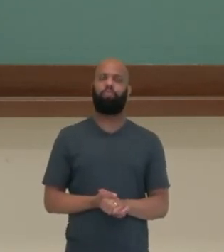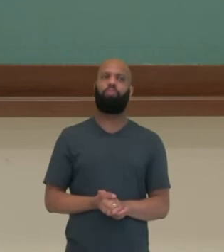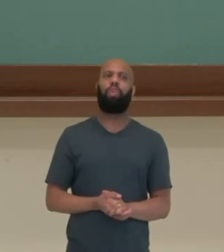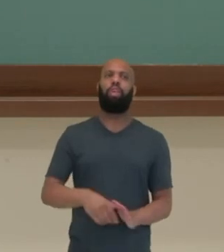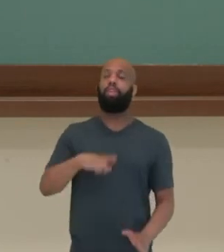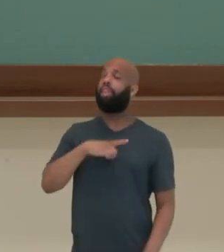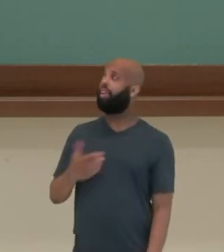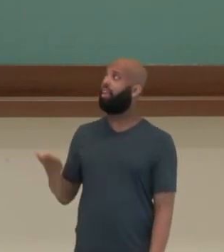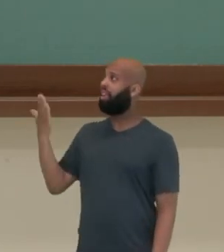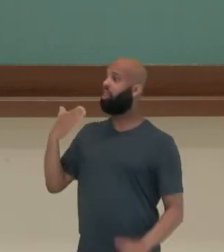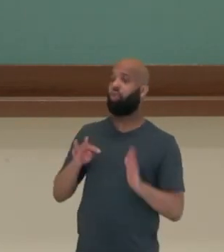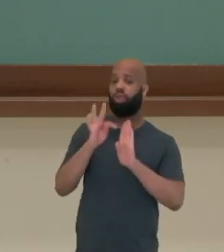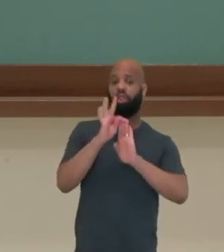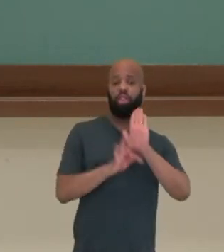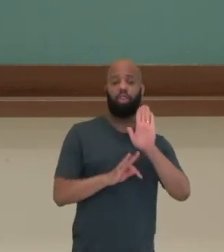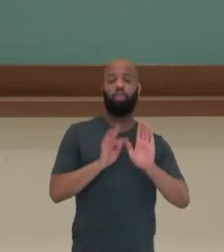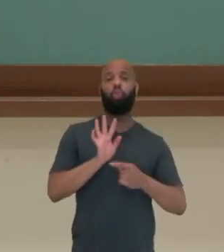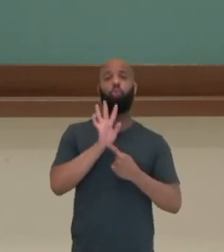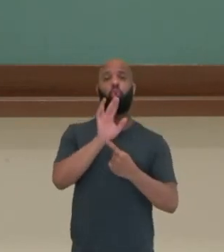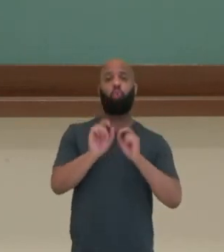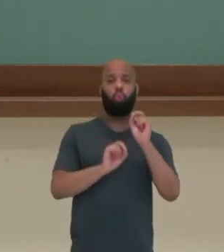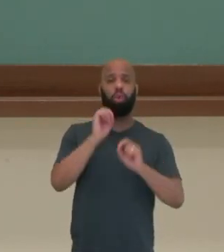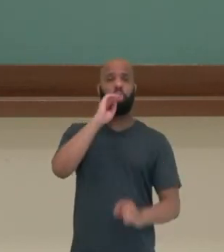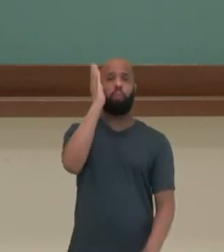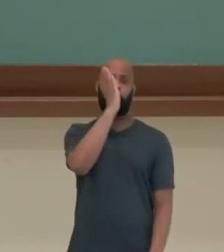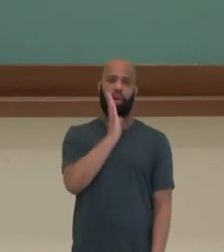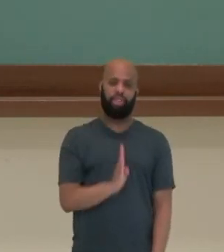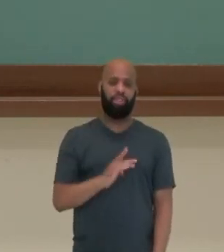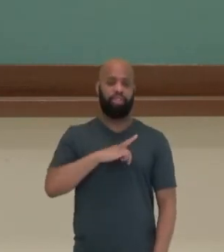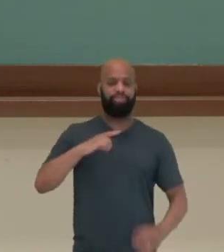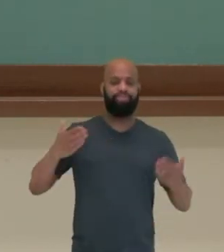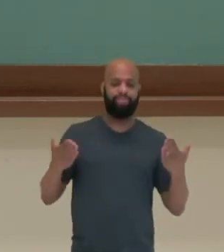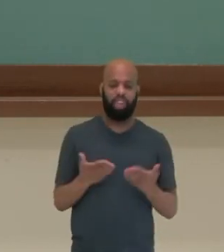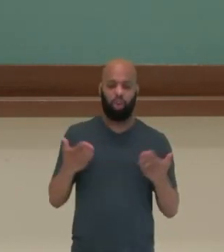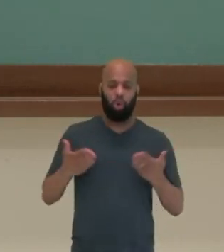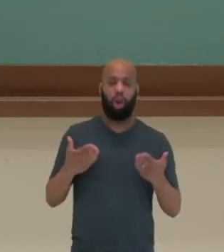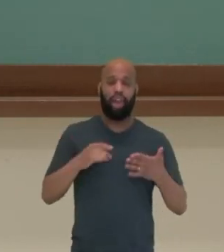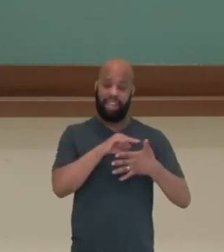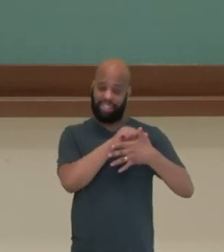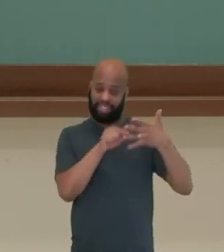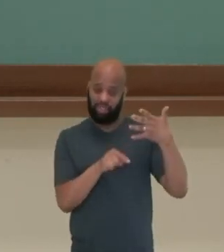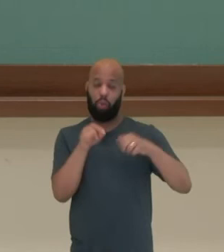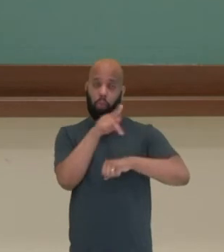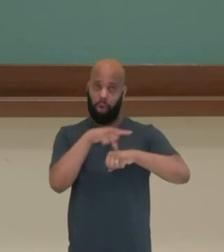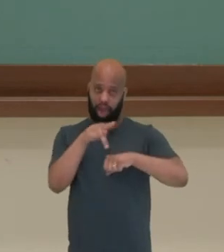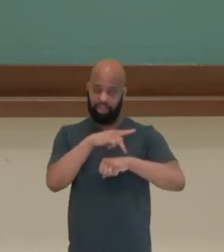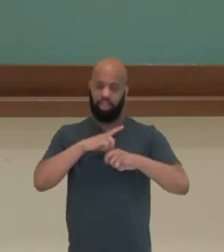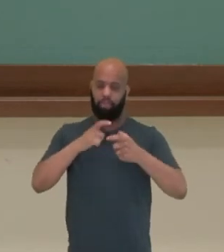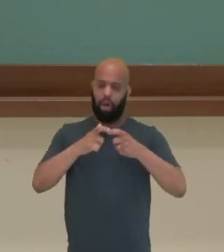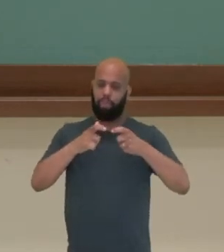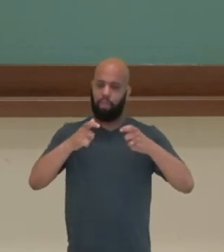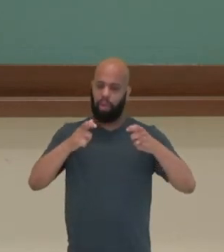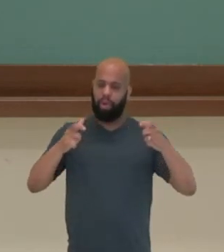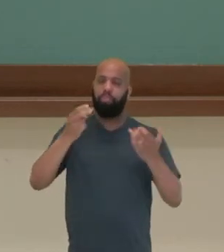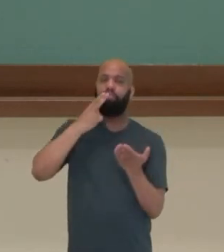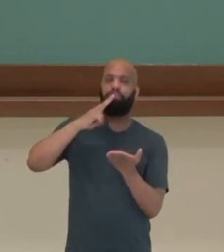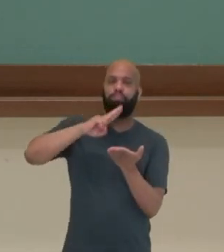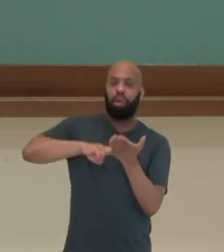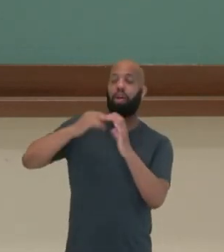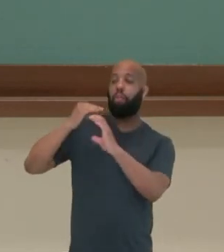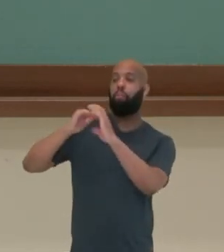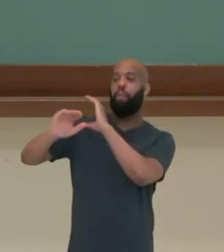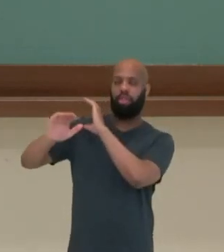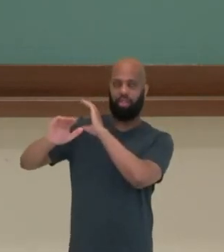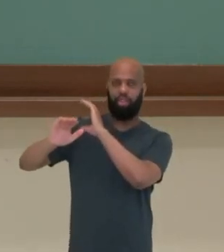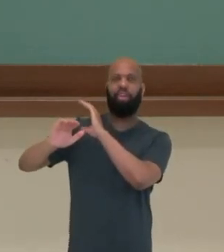Aqui o texto diz: o Brasil está atualmente entre os 5 países que registraram crescimento no número de cartas